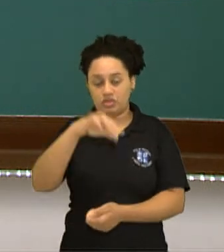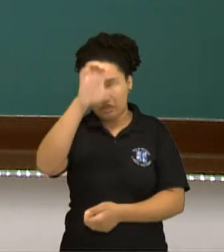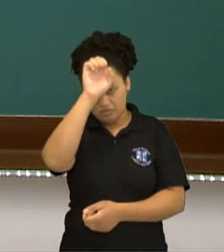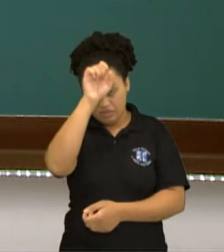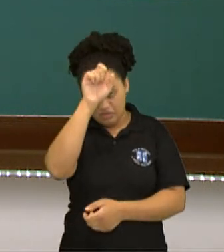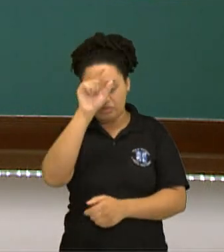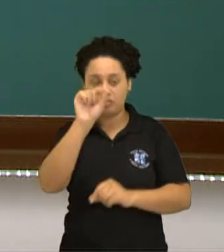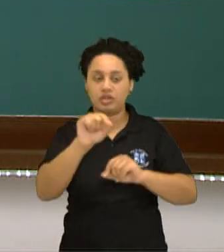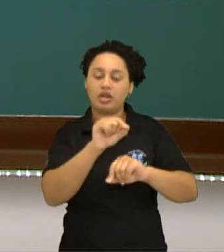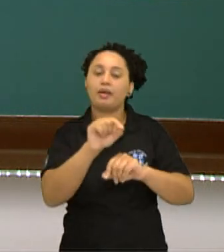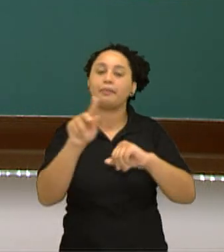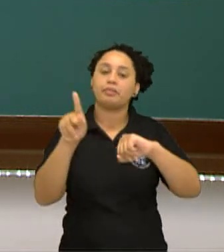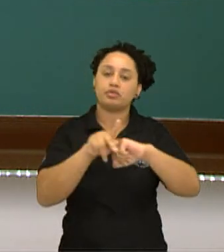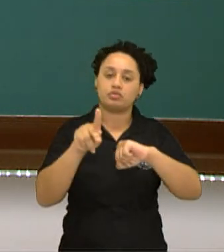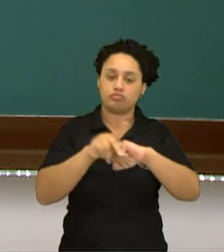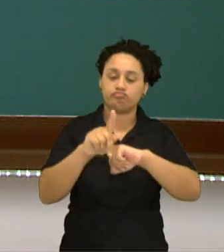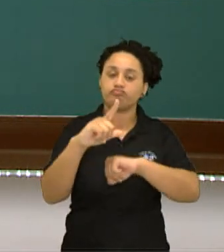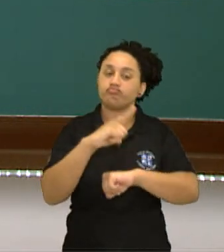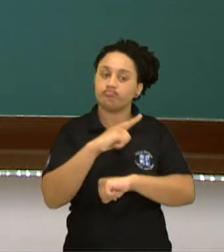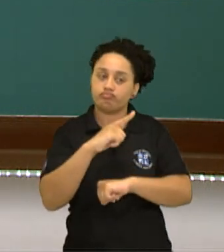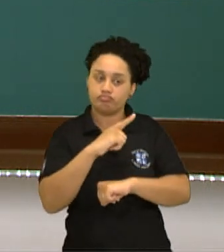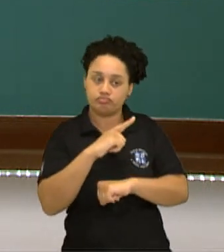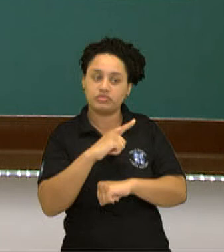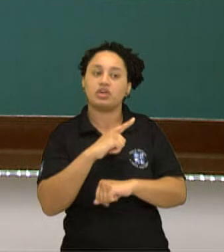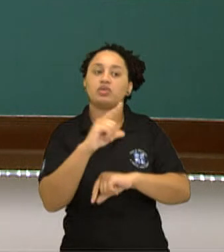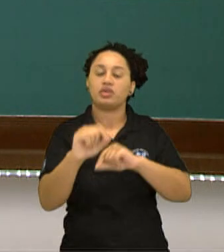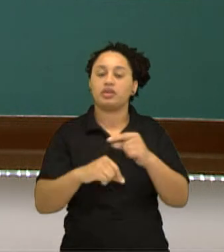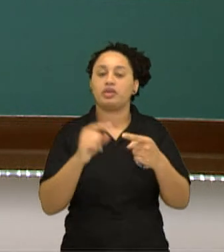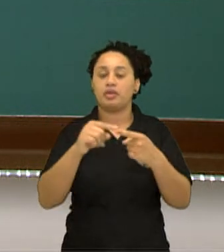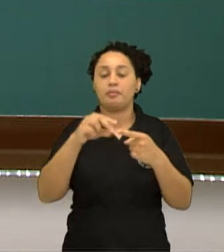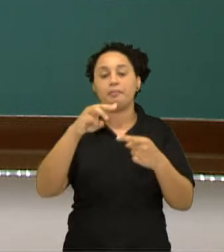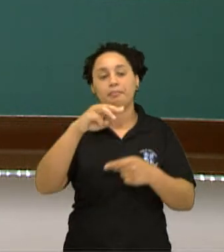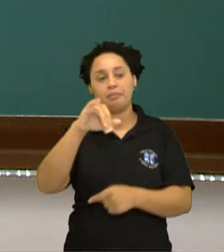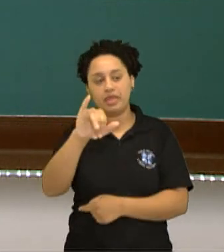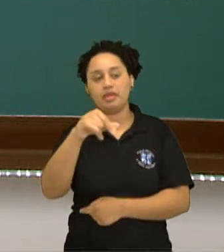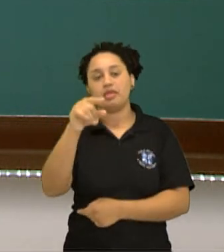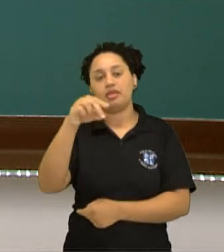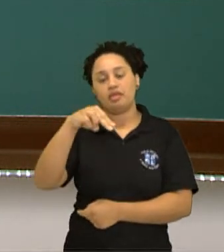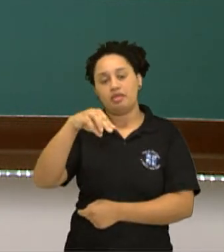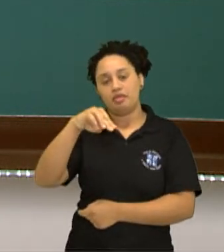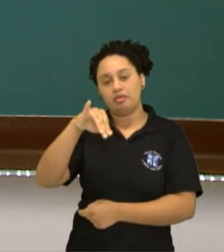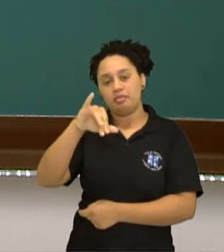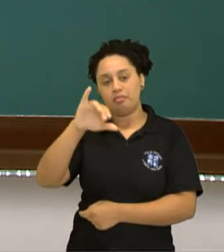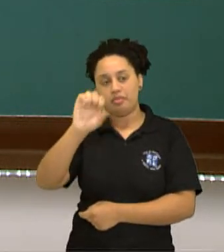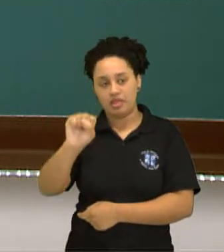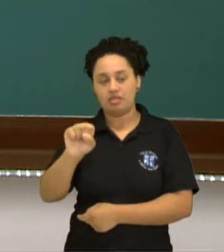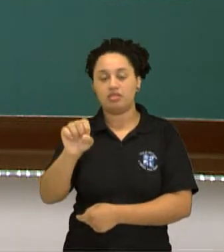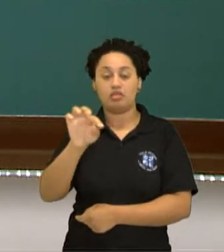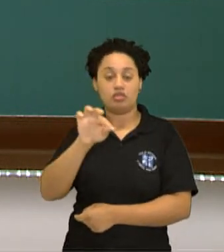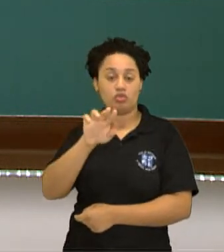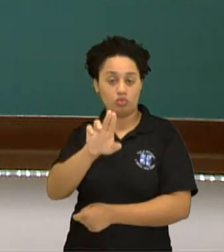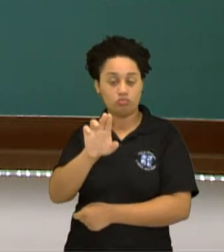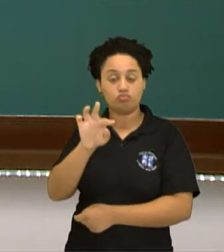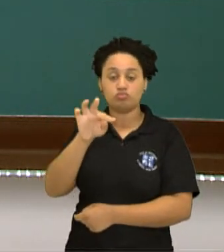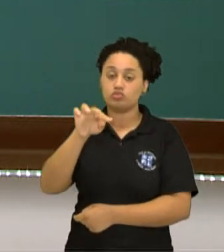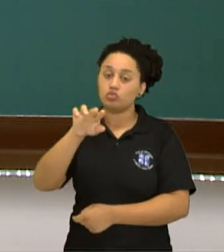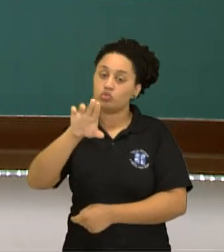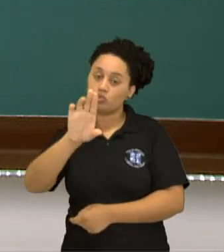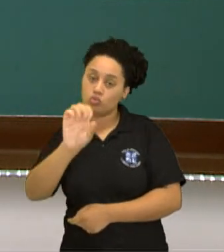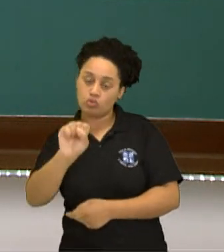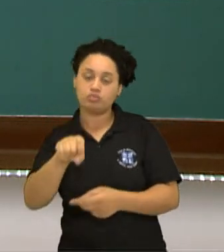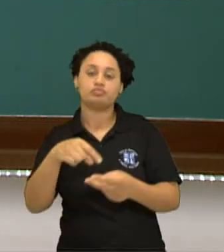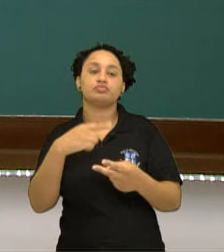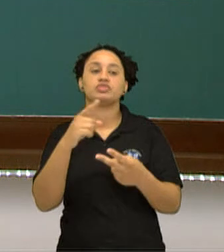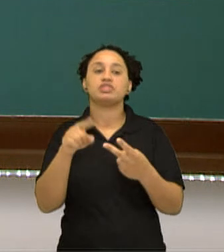os pronombres possessivos átonos, que são mi, mis, tu, tus,